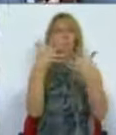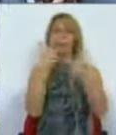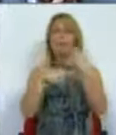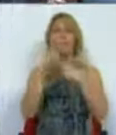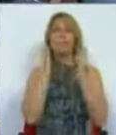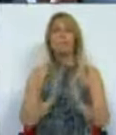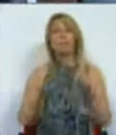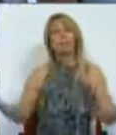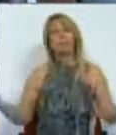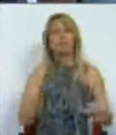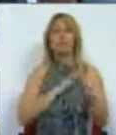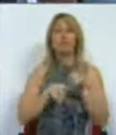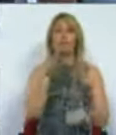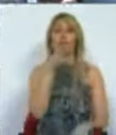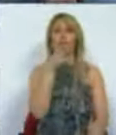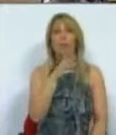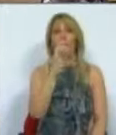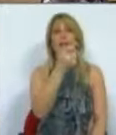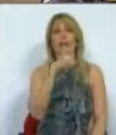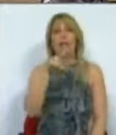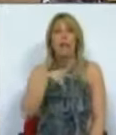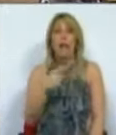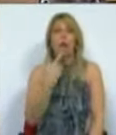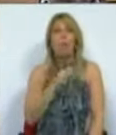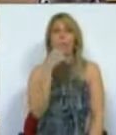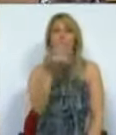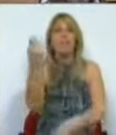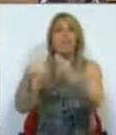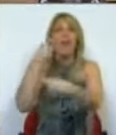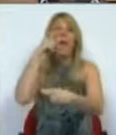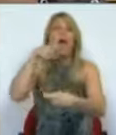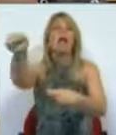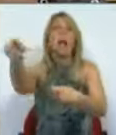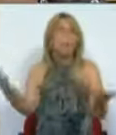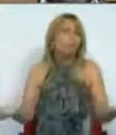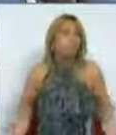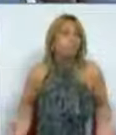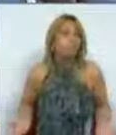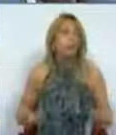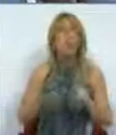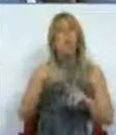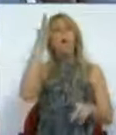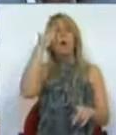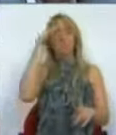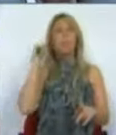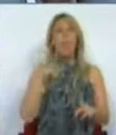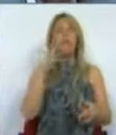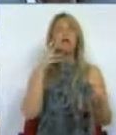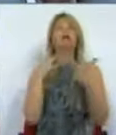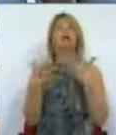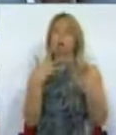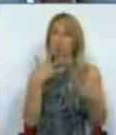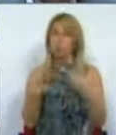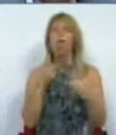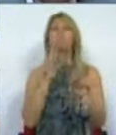Catarina Martins, não lhe podemos dizer a quem é que o mesmo será atribuído. O que desejamos, estamos convictos, que essa transparência sucederá, aliás,